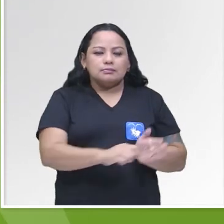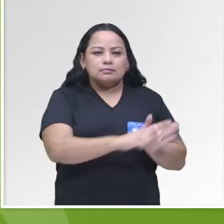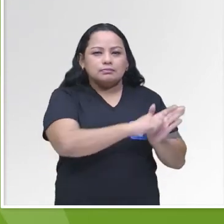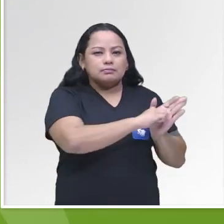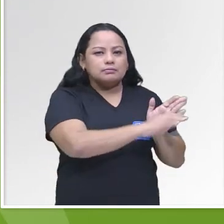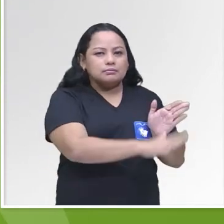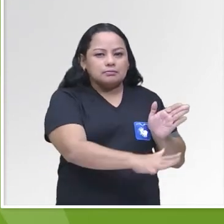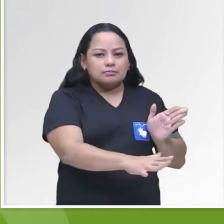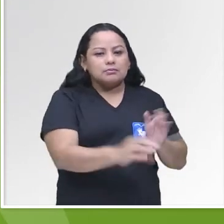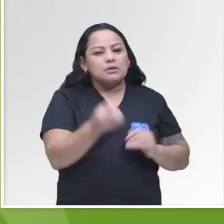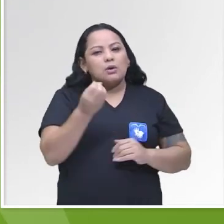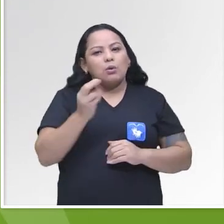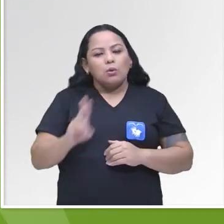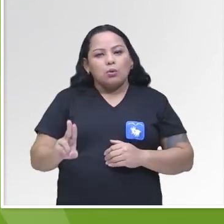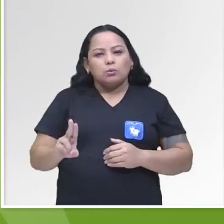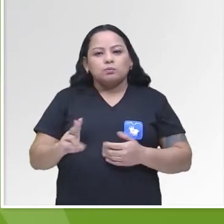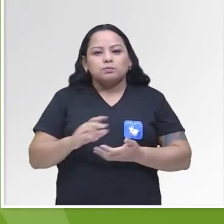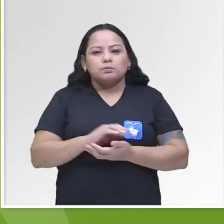geométrica ou